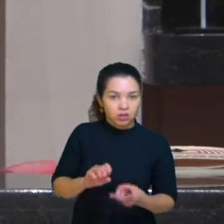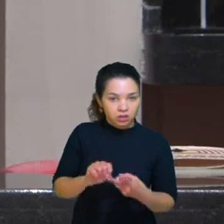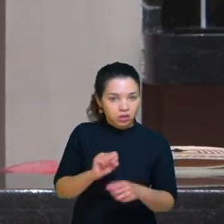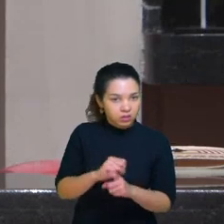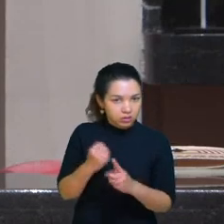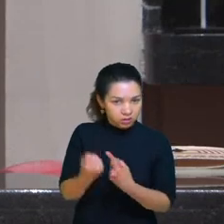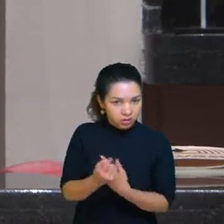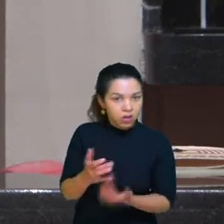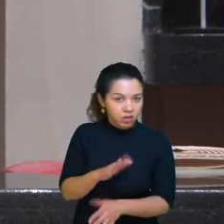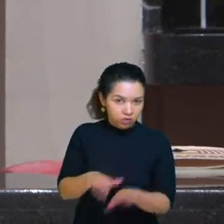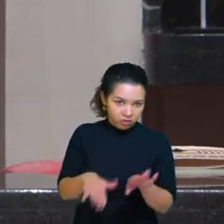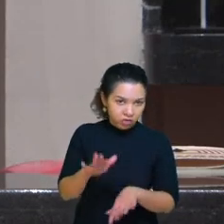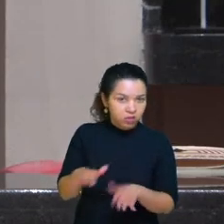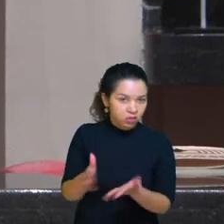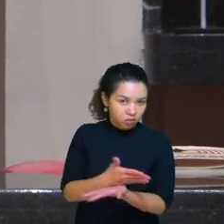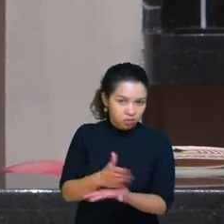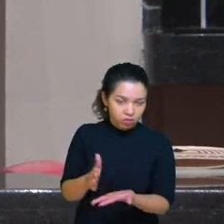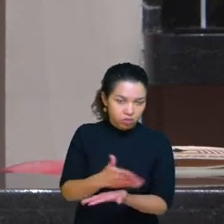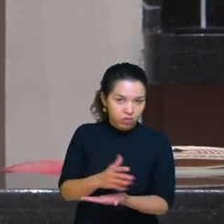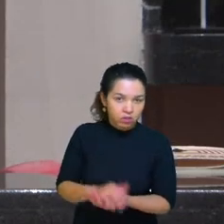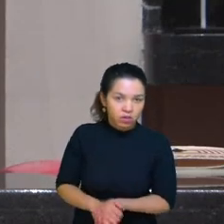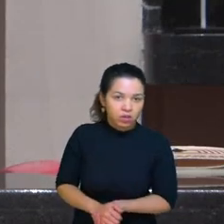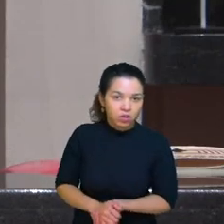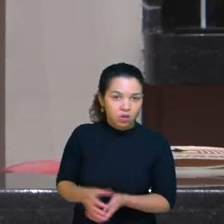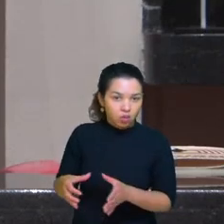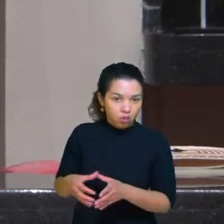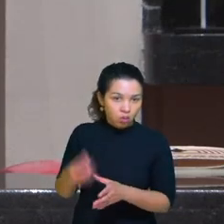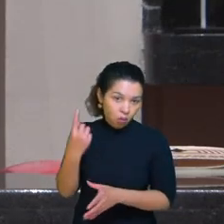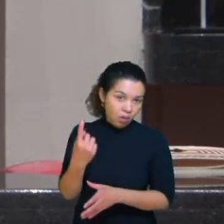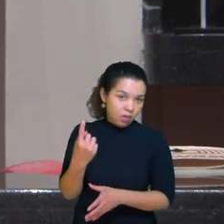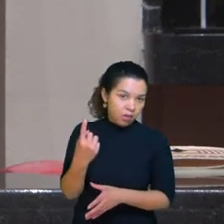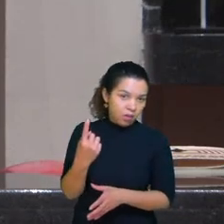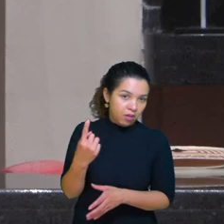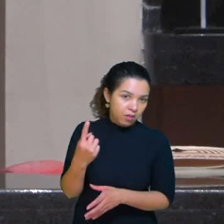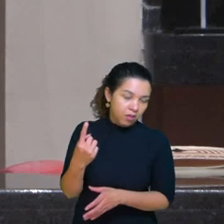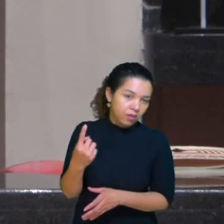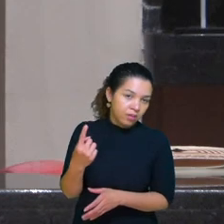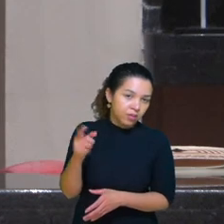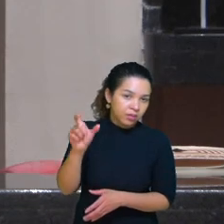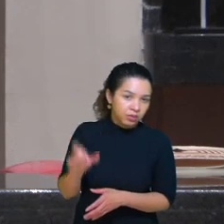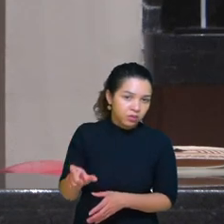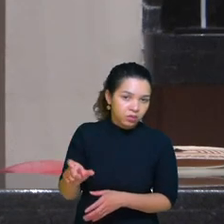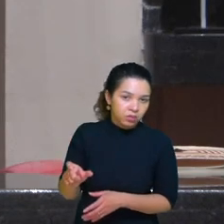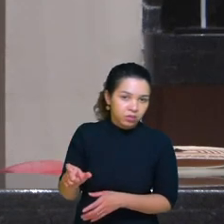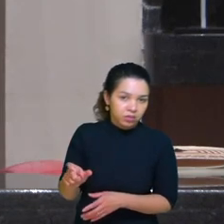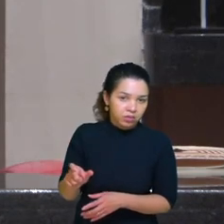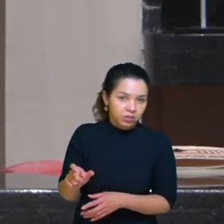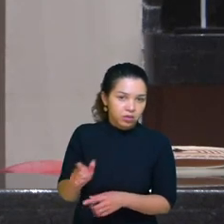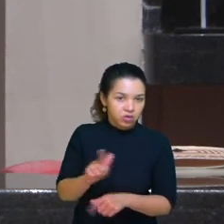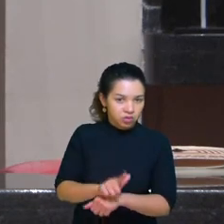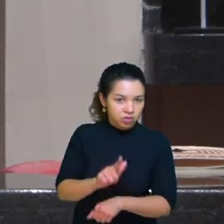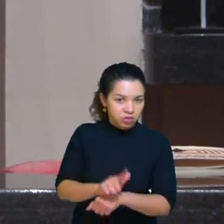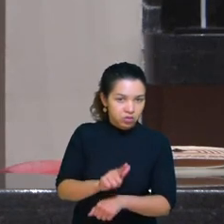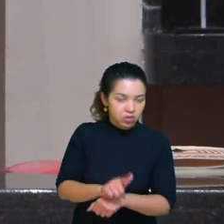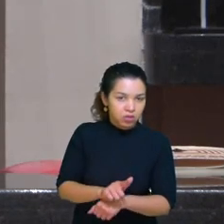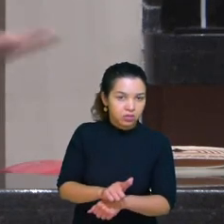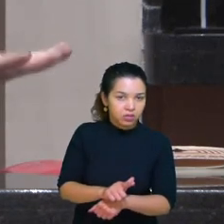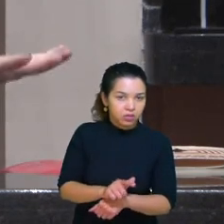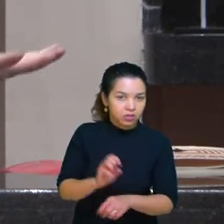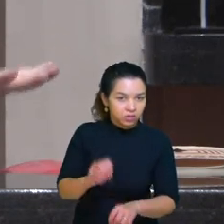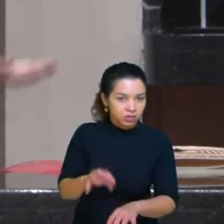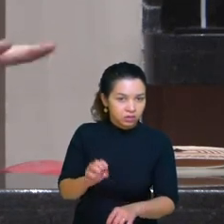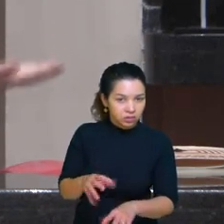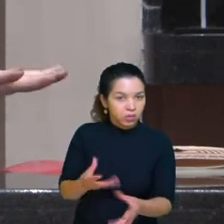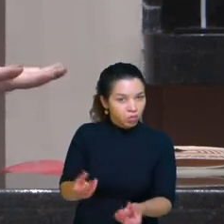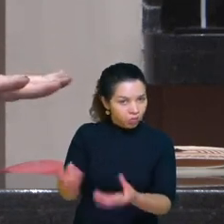lugares e que tem uma equipe de uma pessoa para fazer a gestão da educação A grande maioria